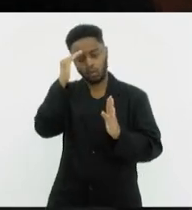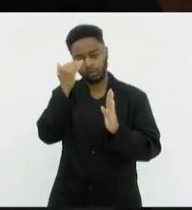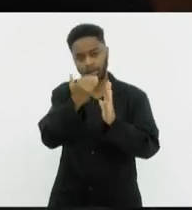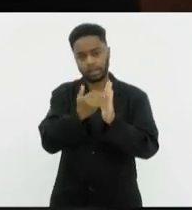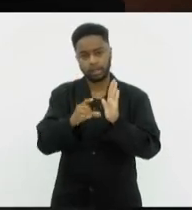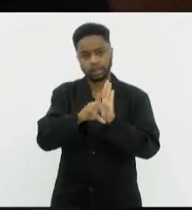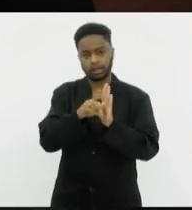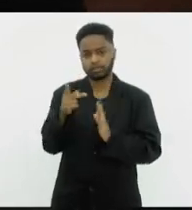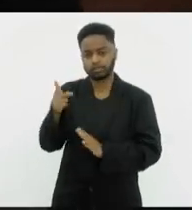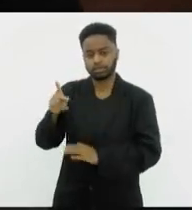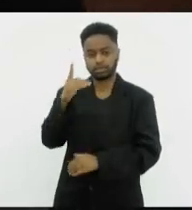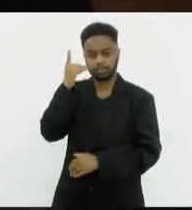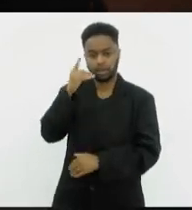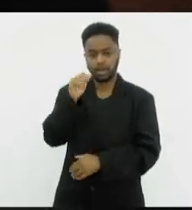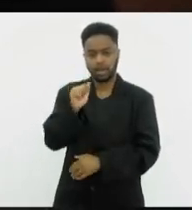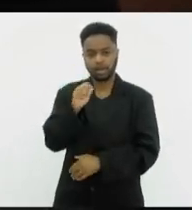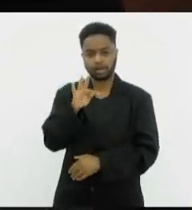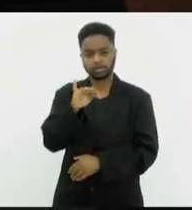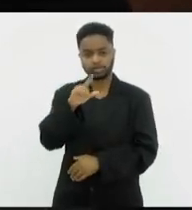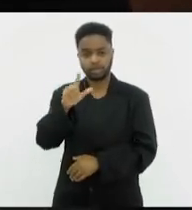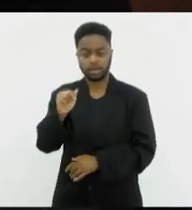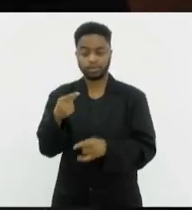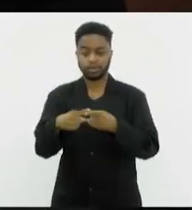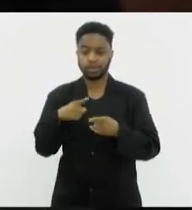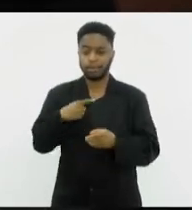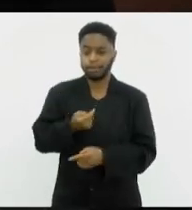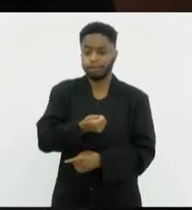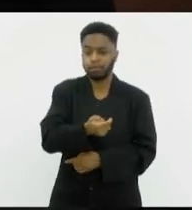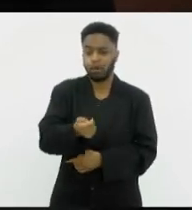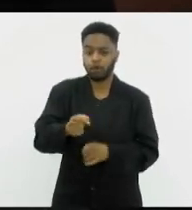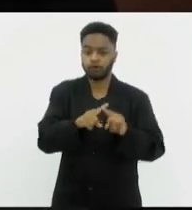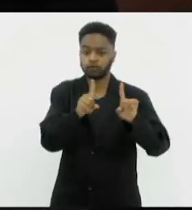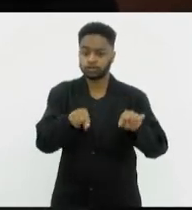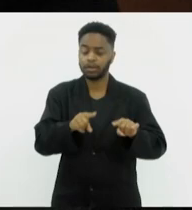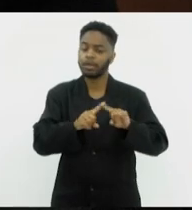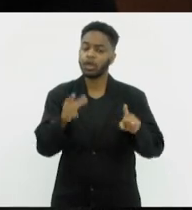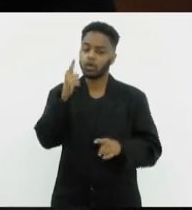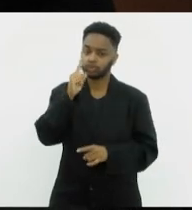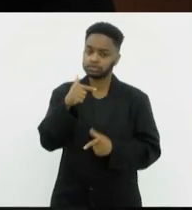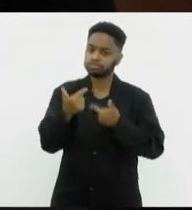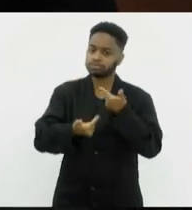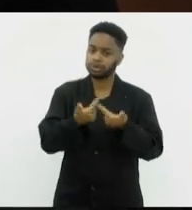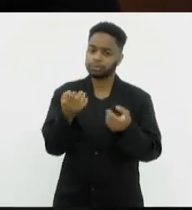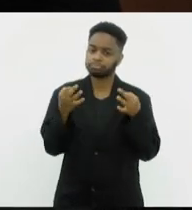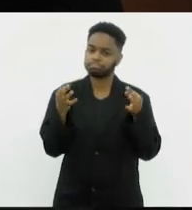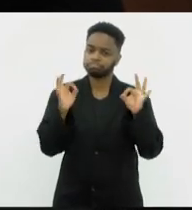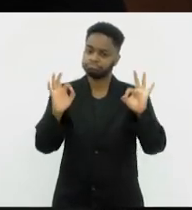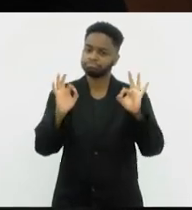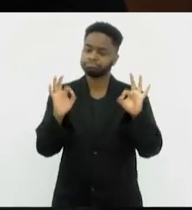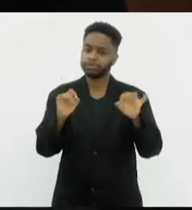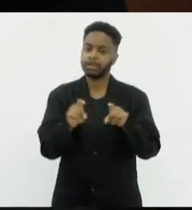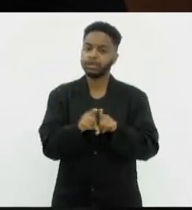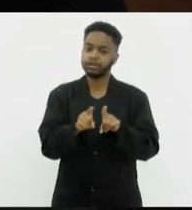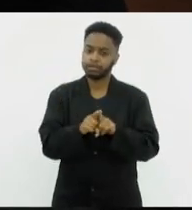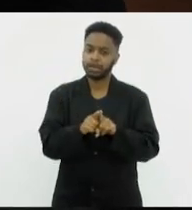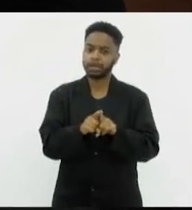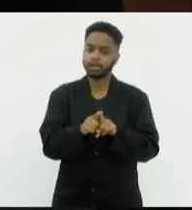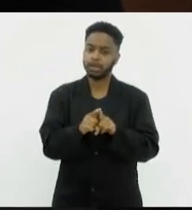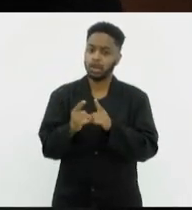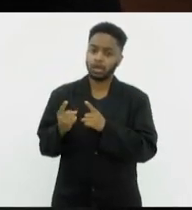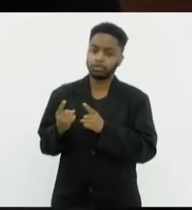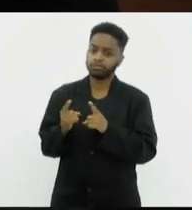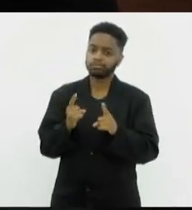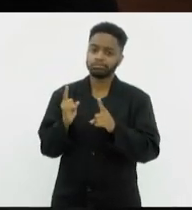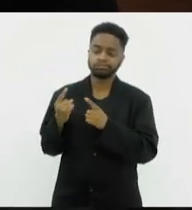deputado Átila, que com pouca gente produz muito e enfrenta preconceitos,